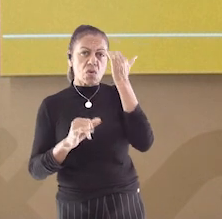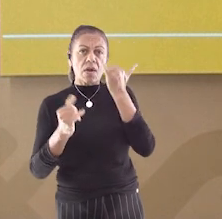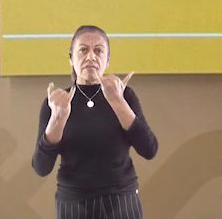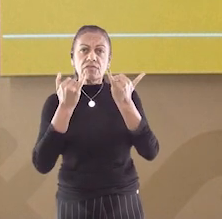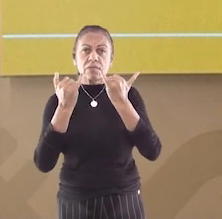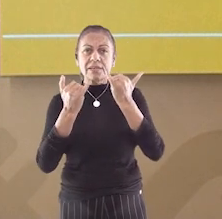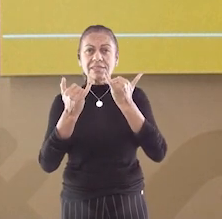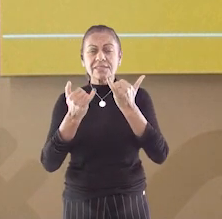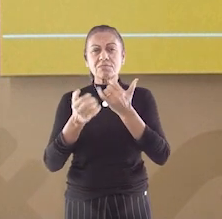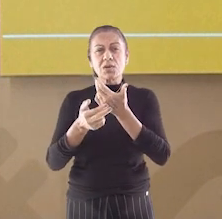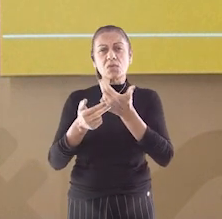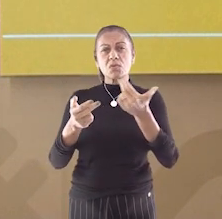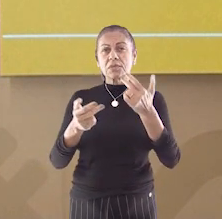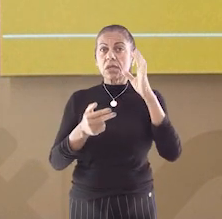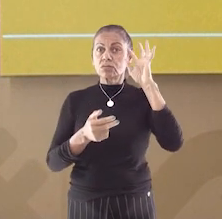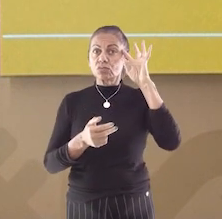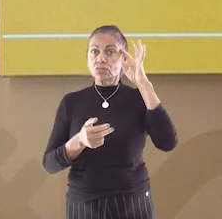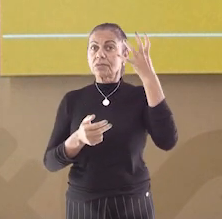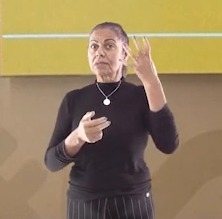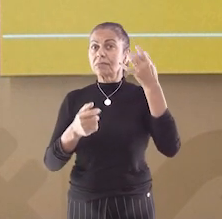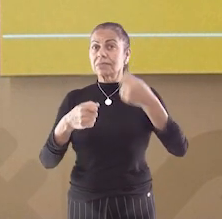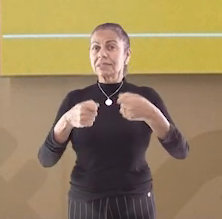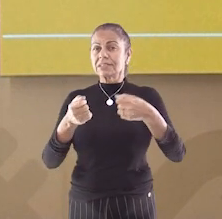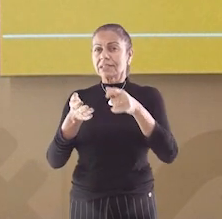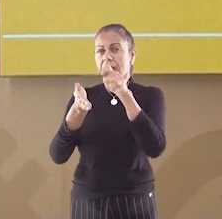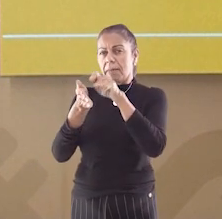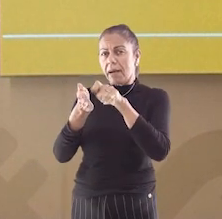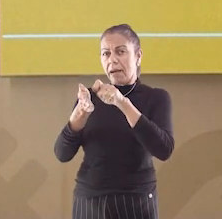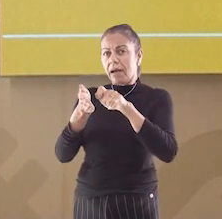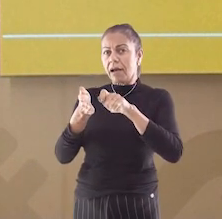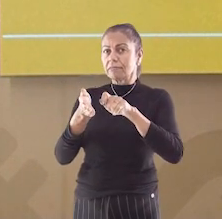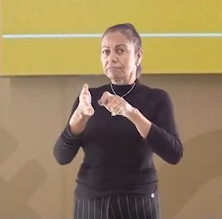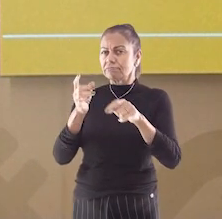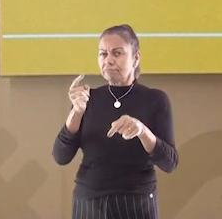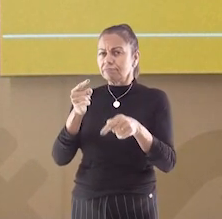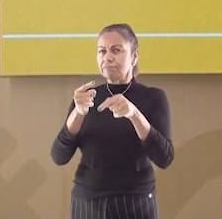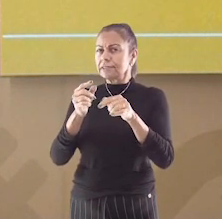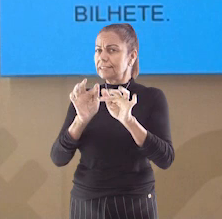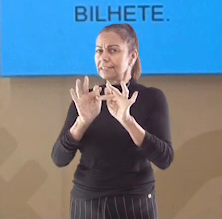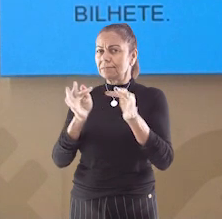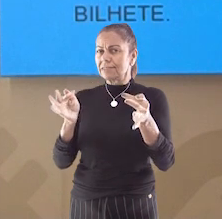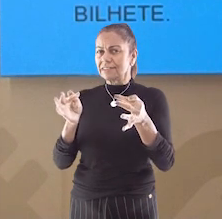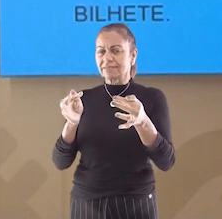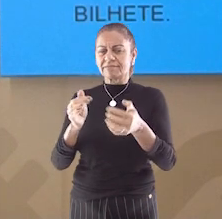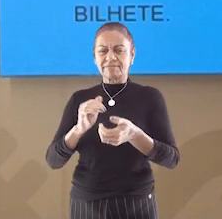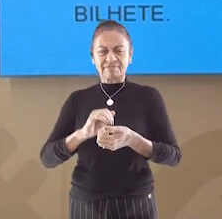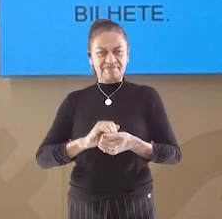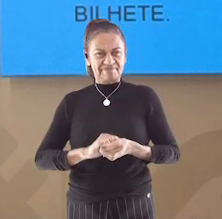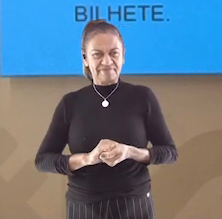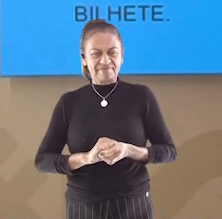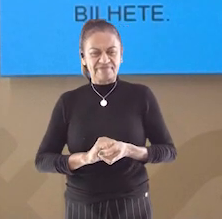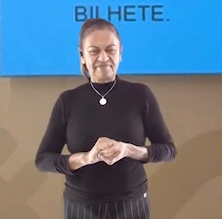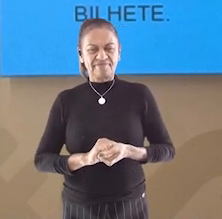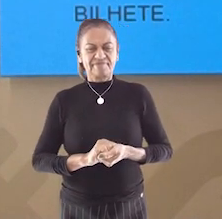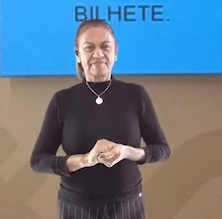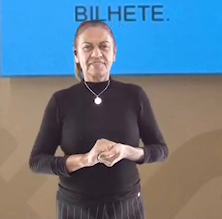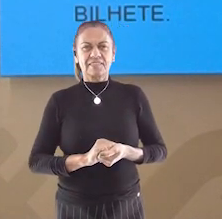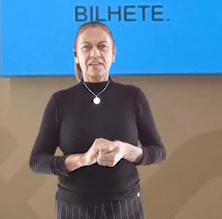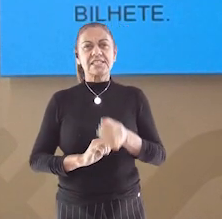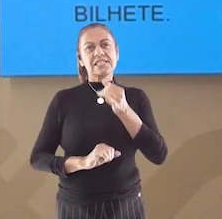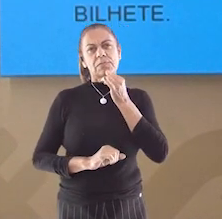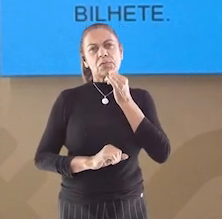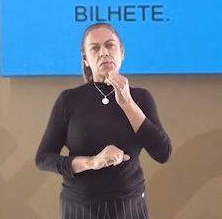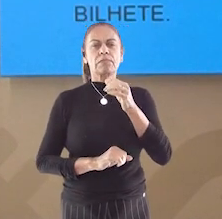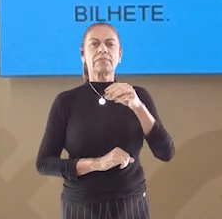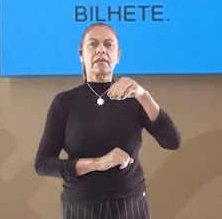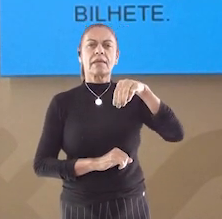informar alguém sobre alguma coisa importante que precisa de solução. Vamos pensar em uma situação para entender melhor a utilidade do